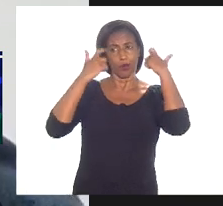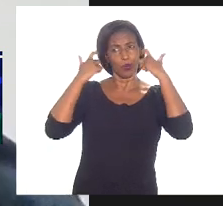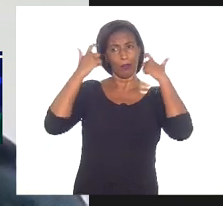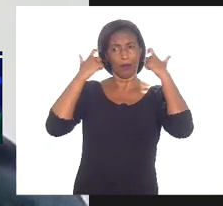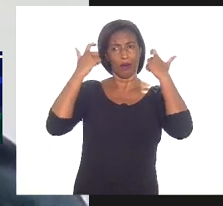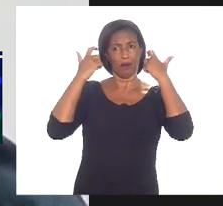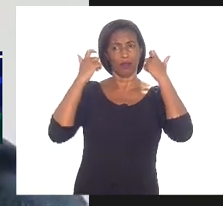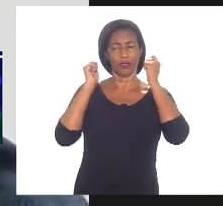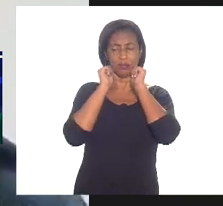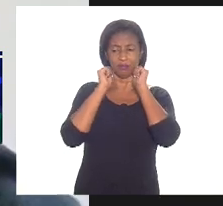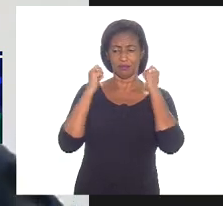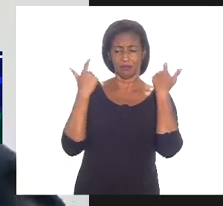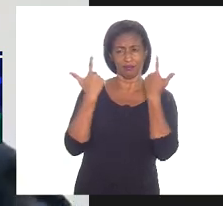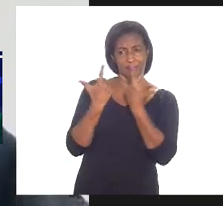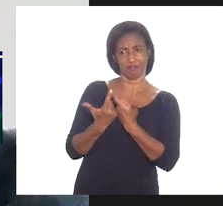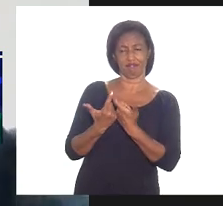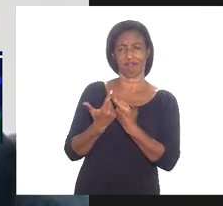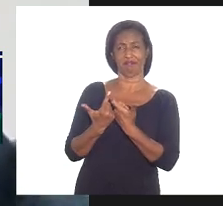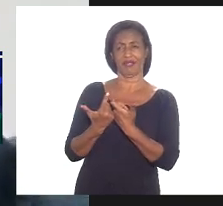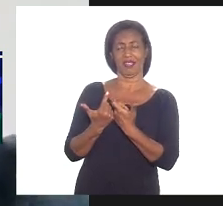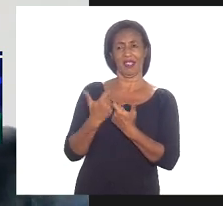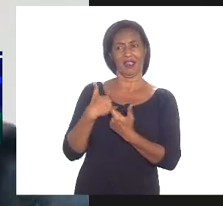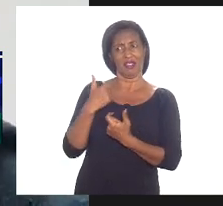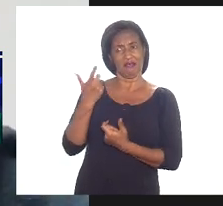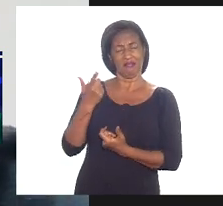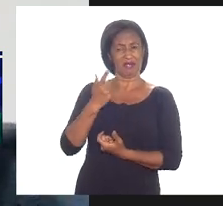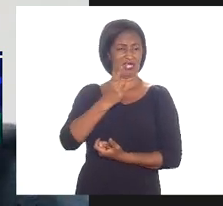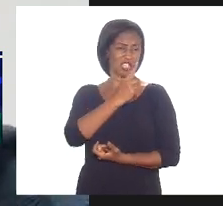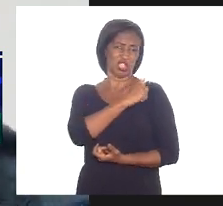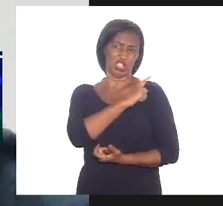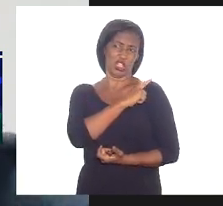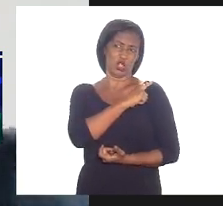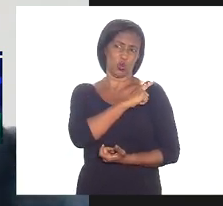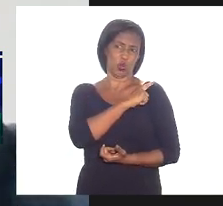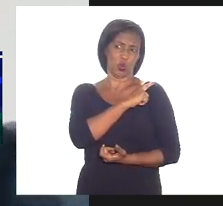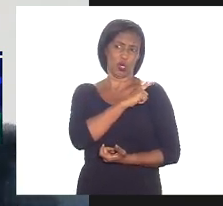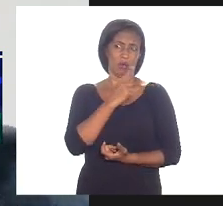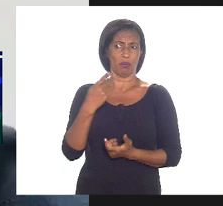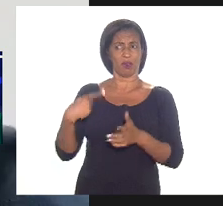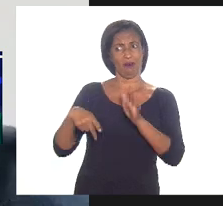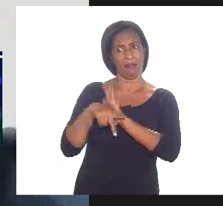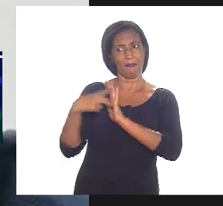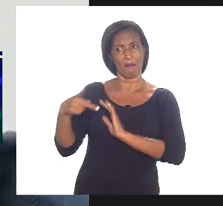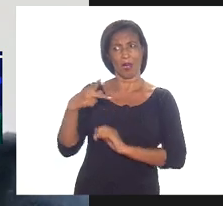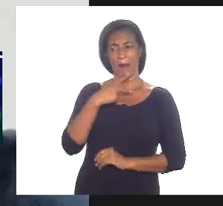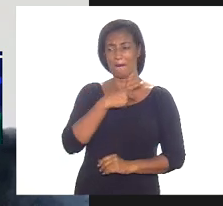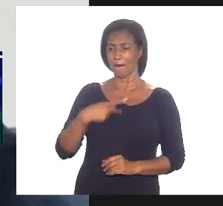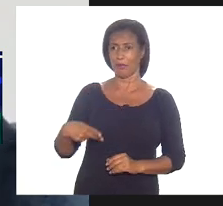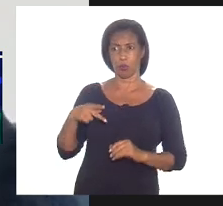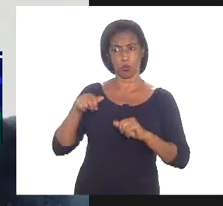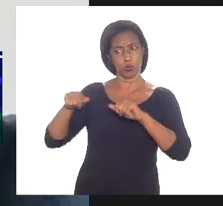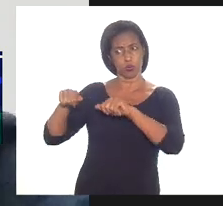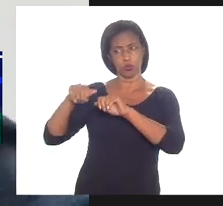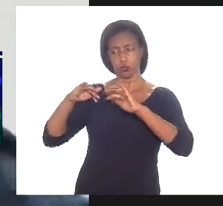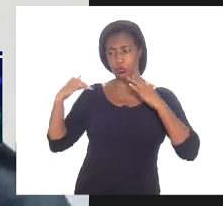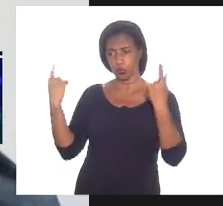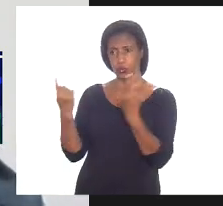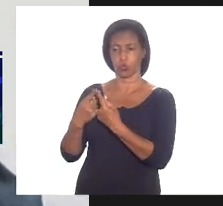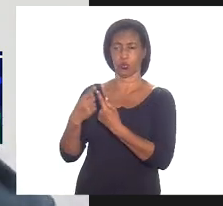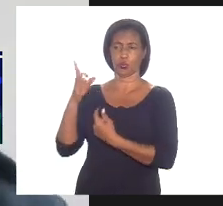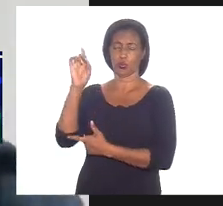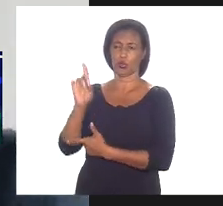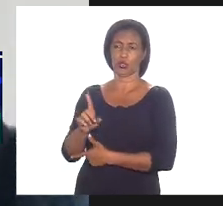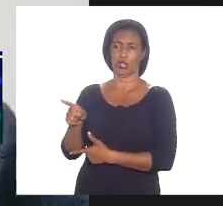Assembleia adote uma posição de gestora de um bem público é ainda onde a mente que a gente entenda que possa assim haver uma